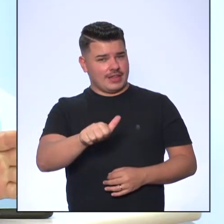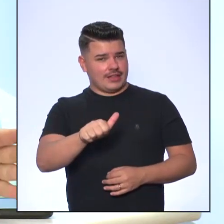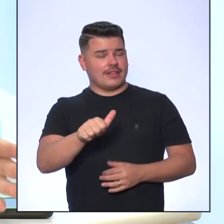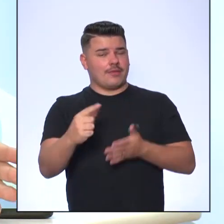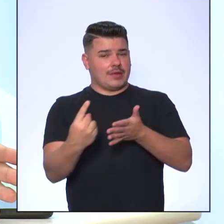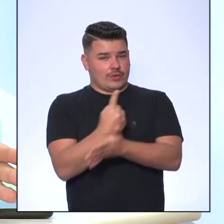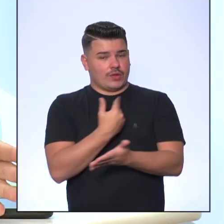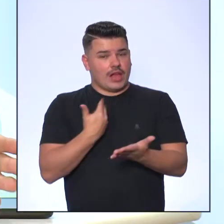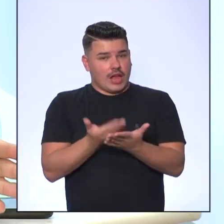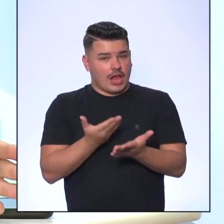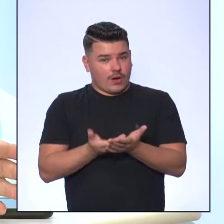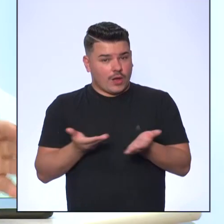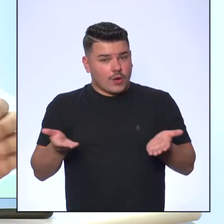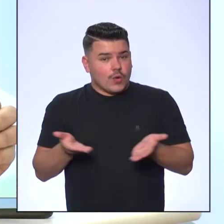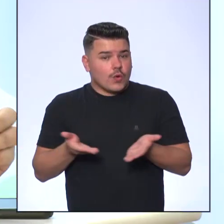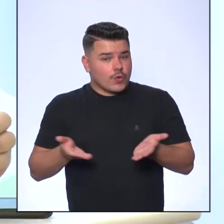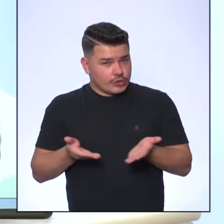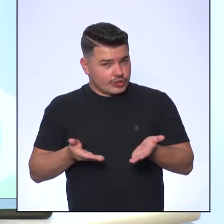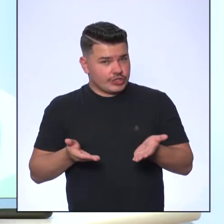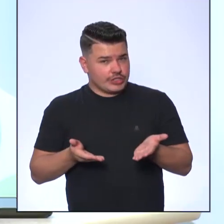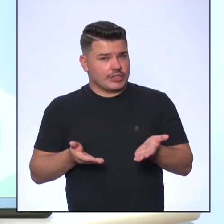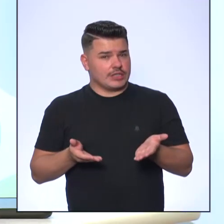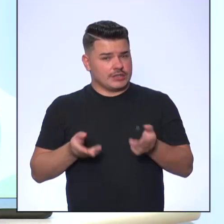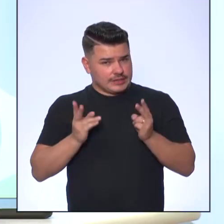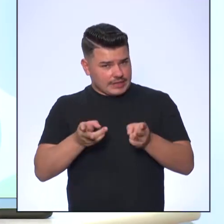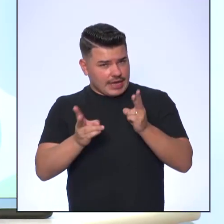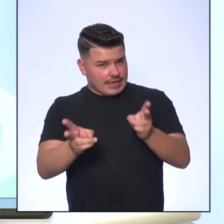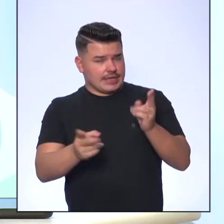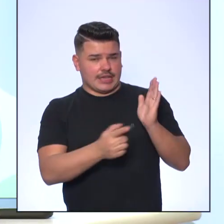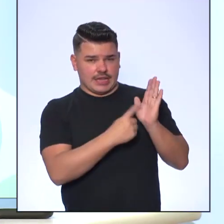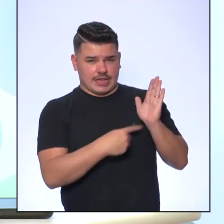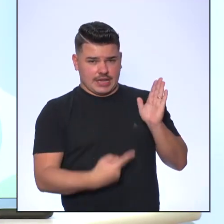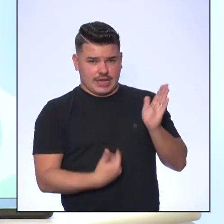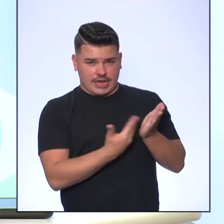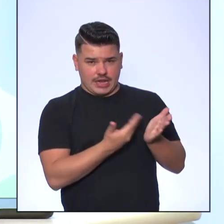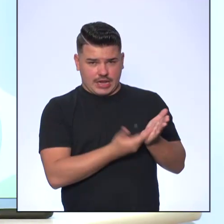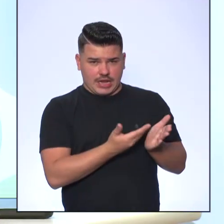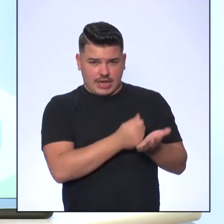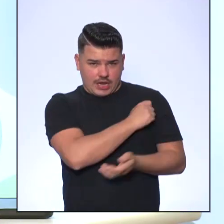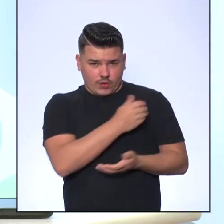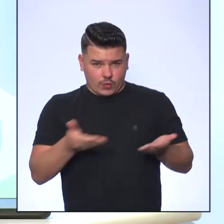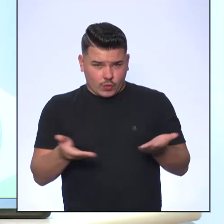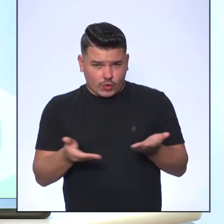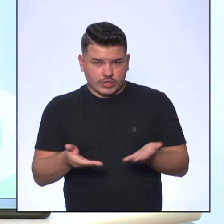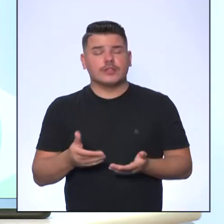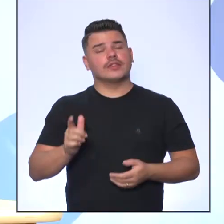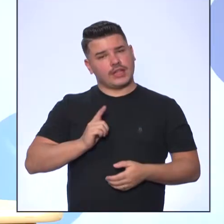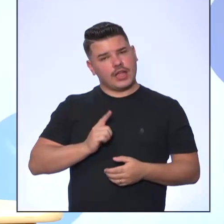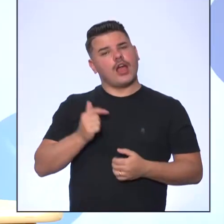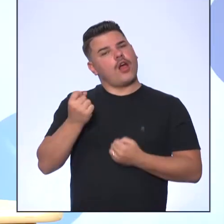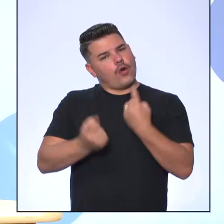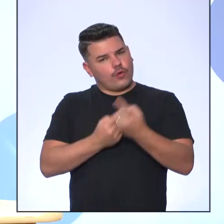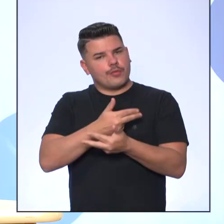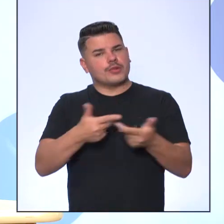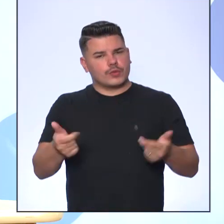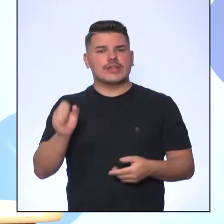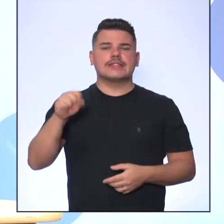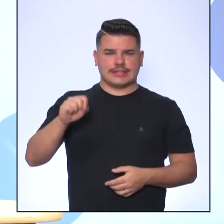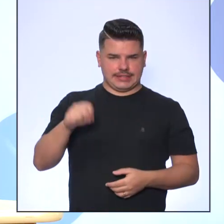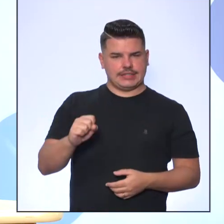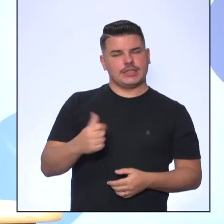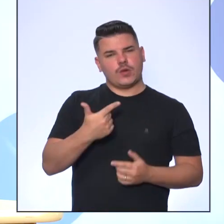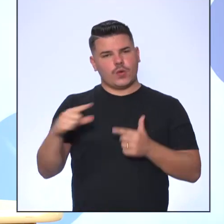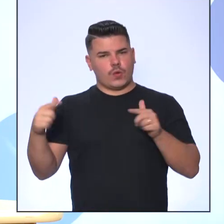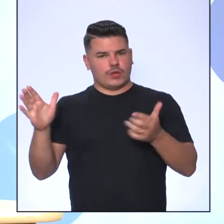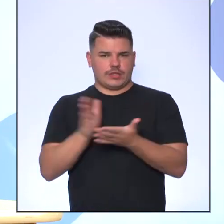atual aula, ou seja, a aula de hoje, segue o caderno do aluno, professor. Então, tem algumas coisas que seguem o caderno do aluno. Nós vamos olhar,